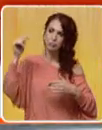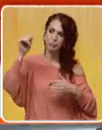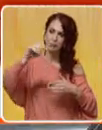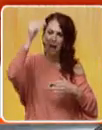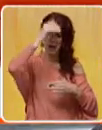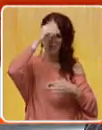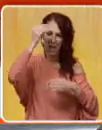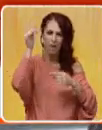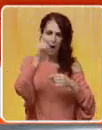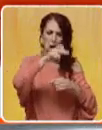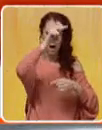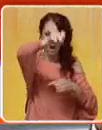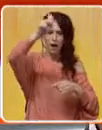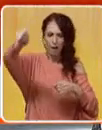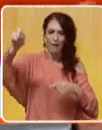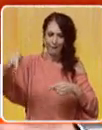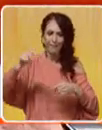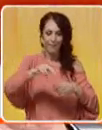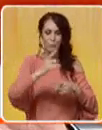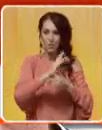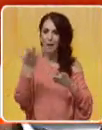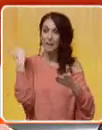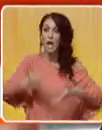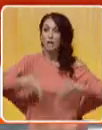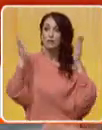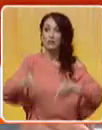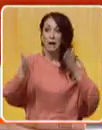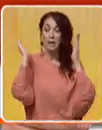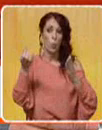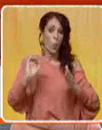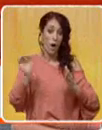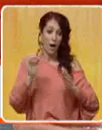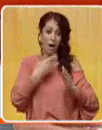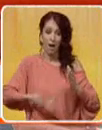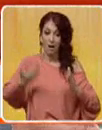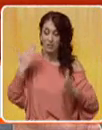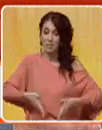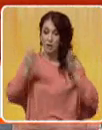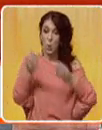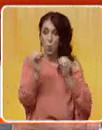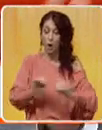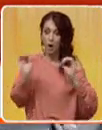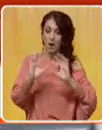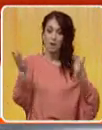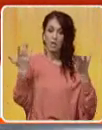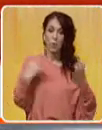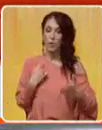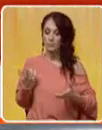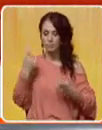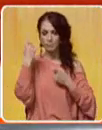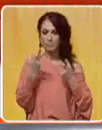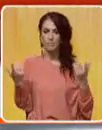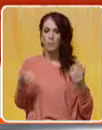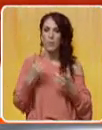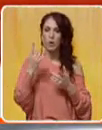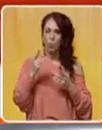todas e e e cidades todas porque não havia estradas laterais hav E então Eh quando ele resolvia